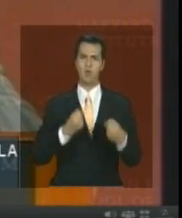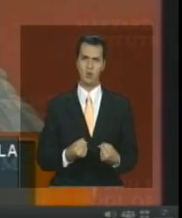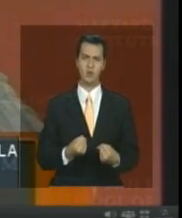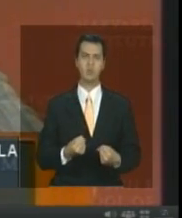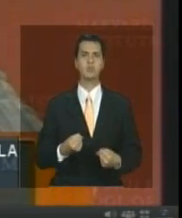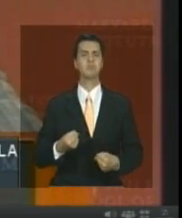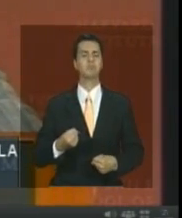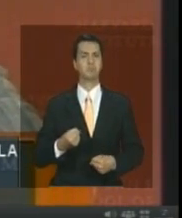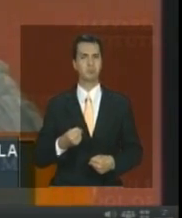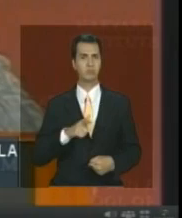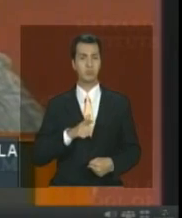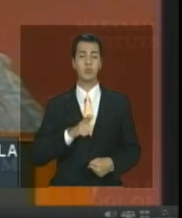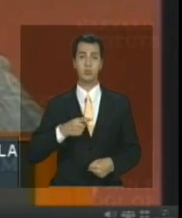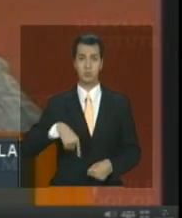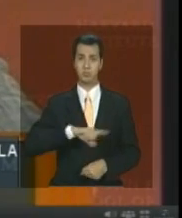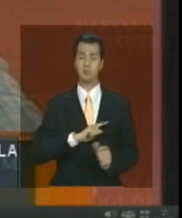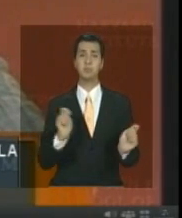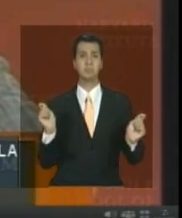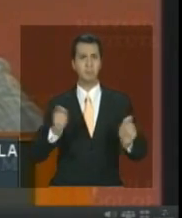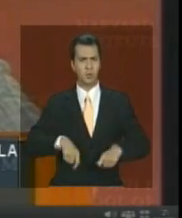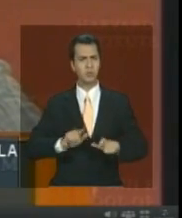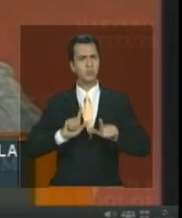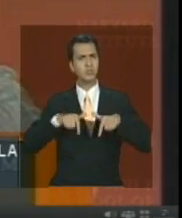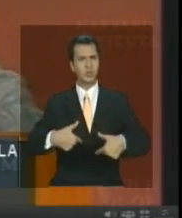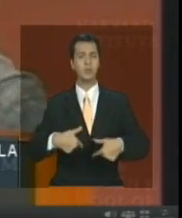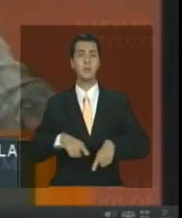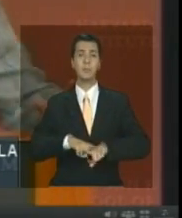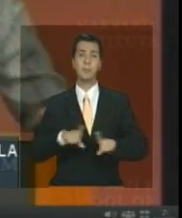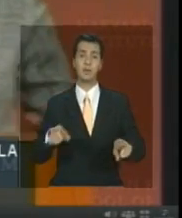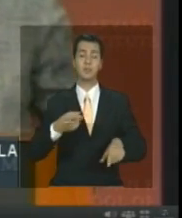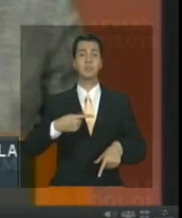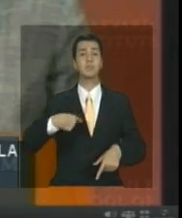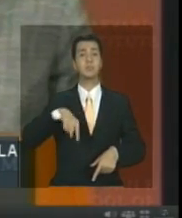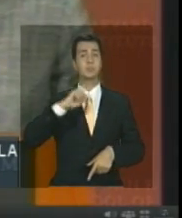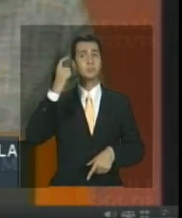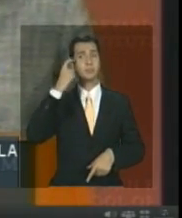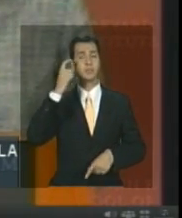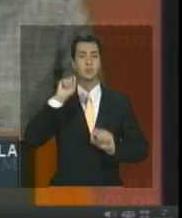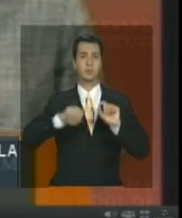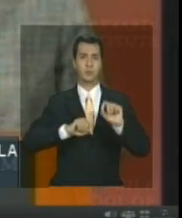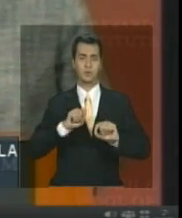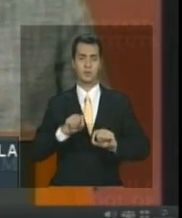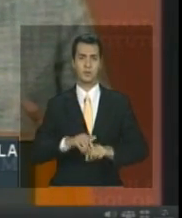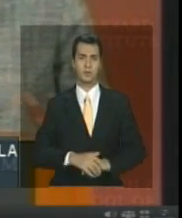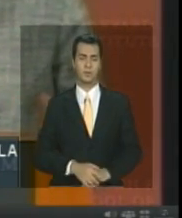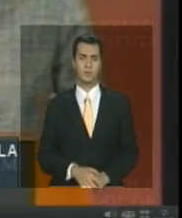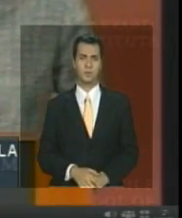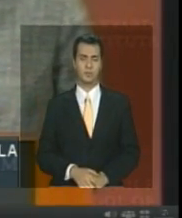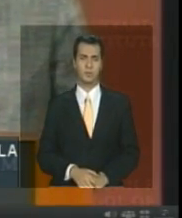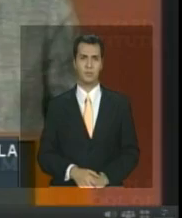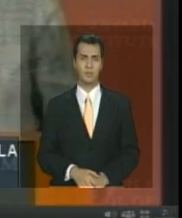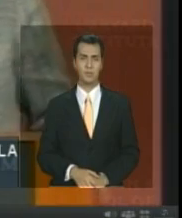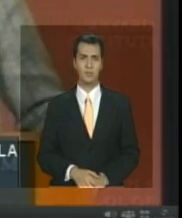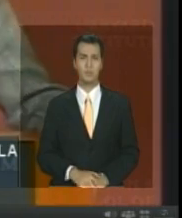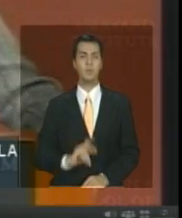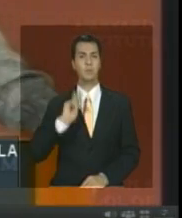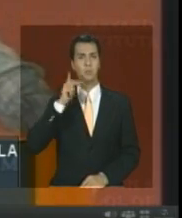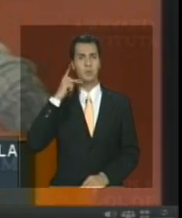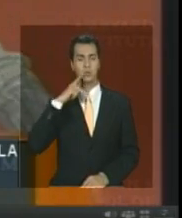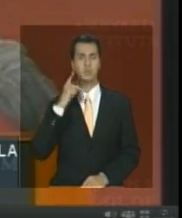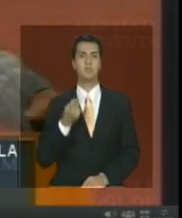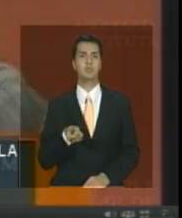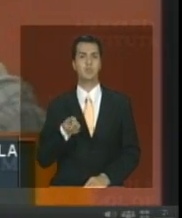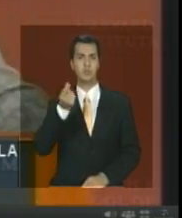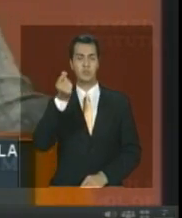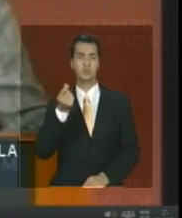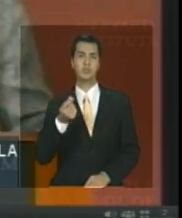fazer face a isso. Mas consideramos que esse fator, só políticas monetárias e